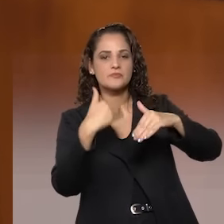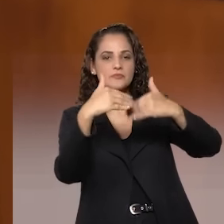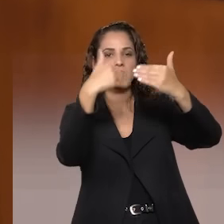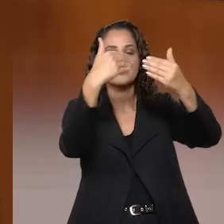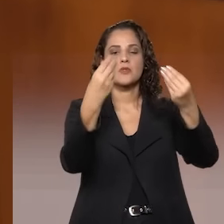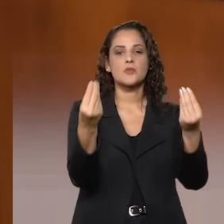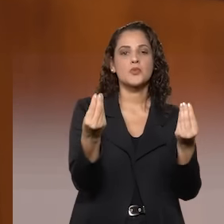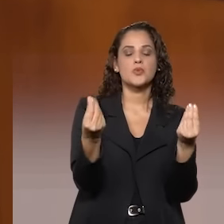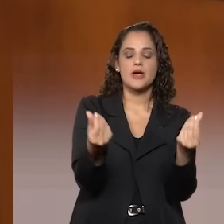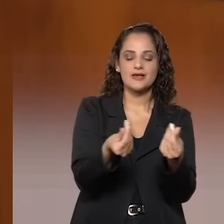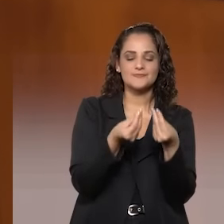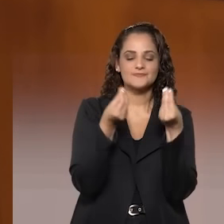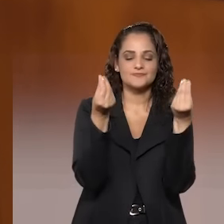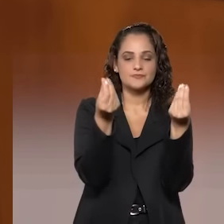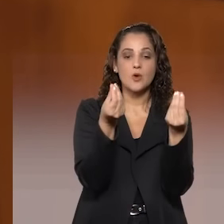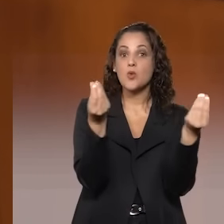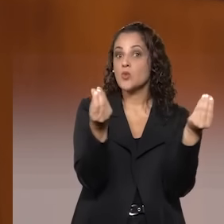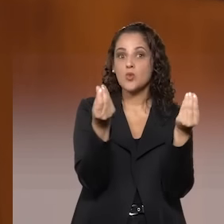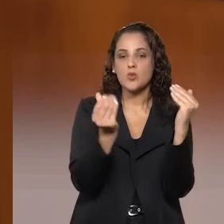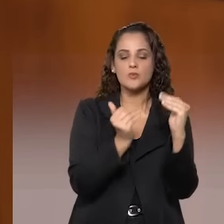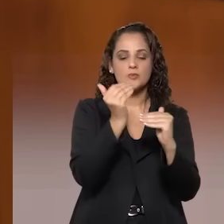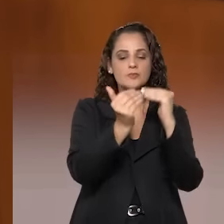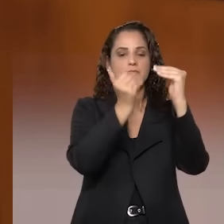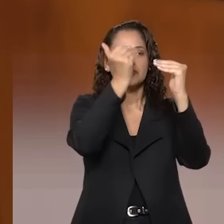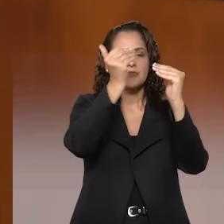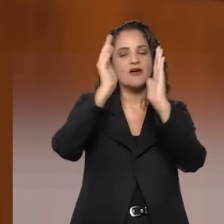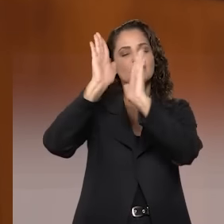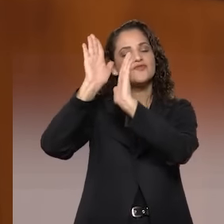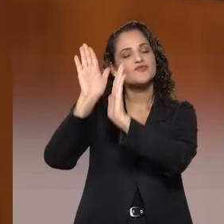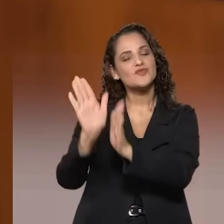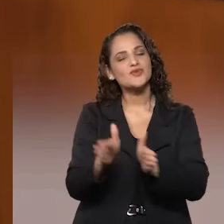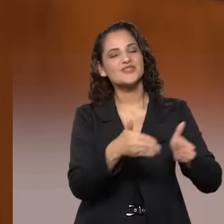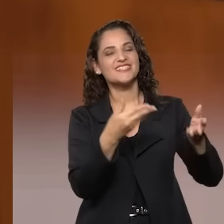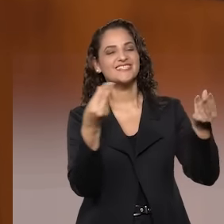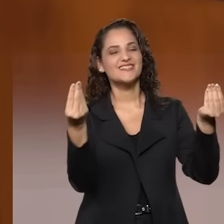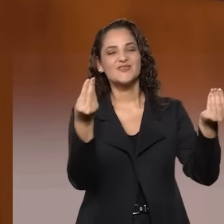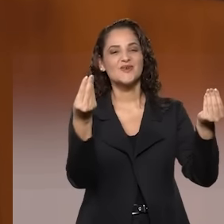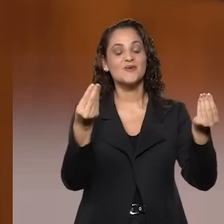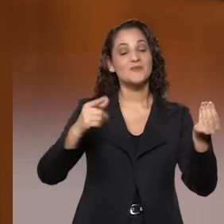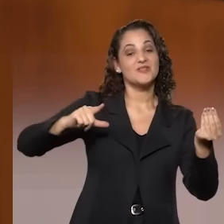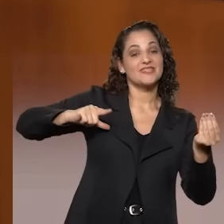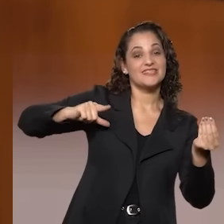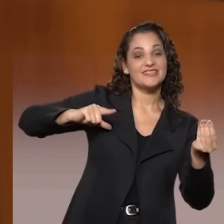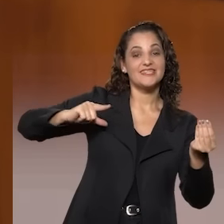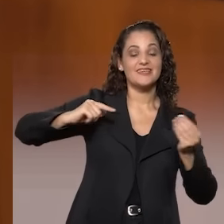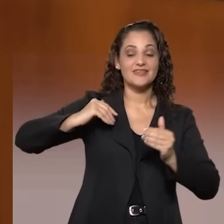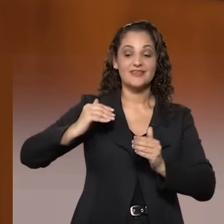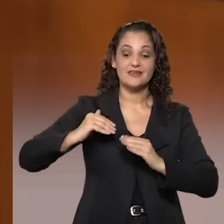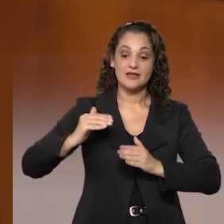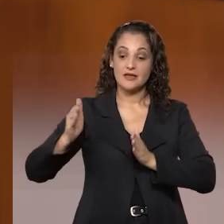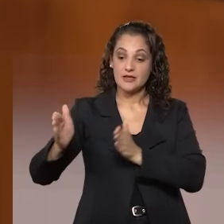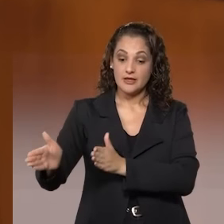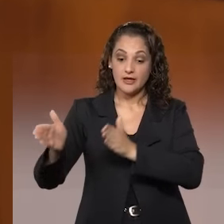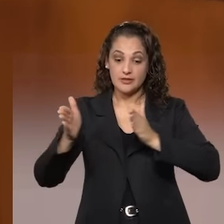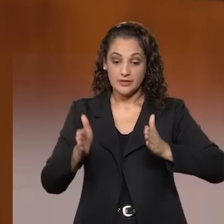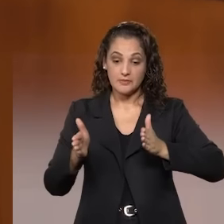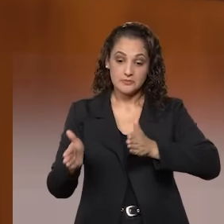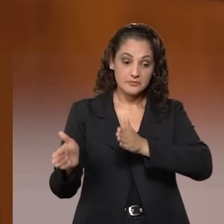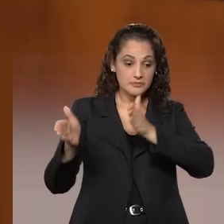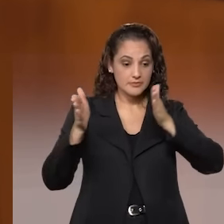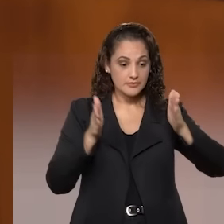né como você tem as etapas de todos os processos fluindo dentro da organização existe realmente